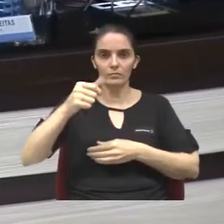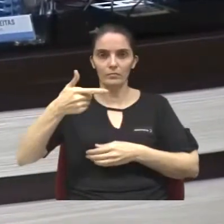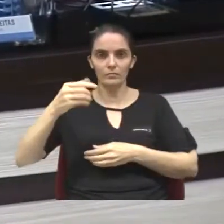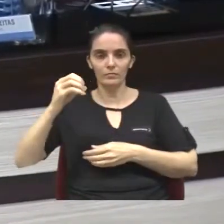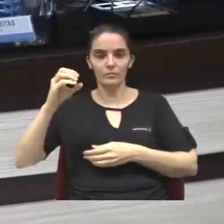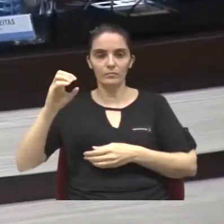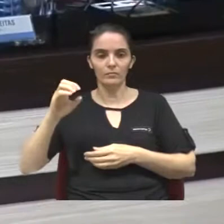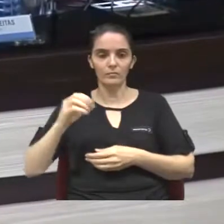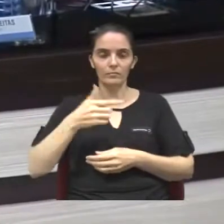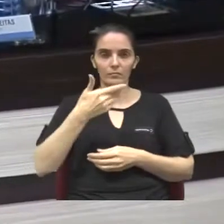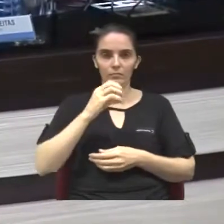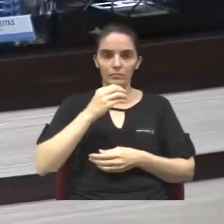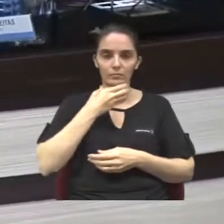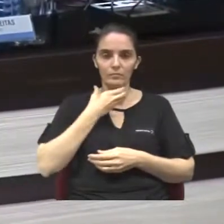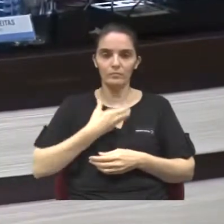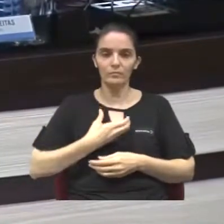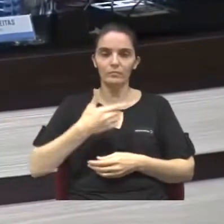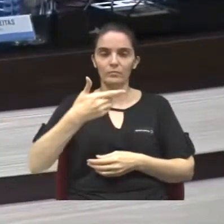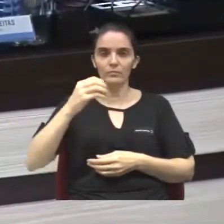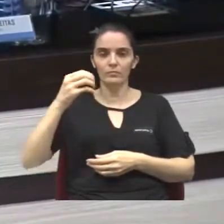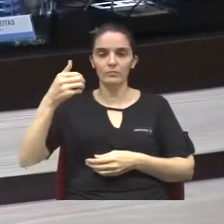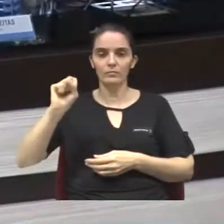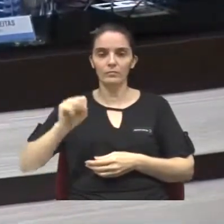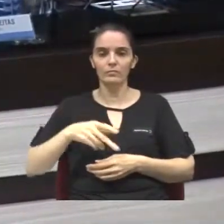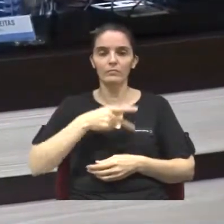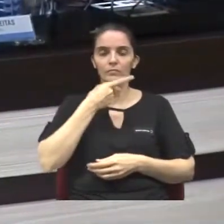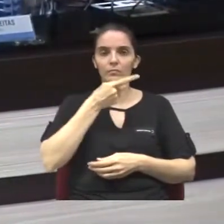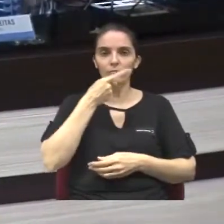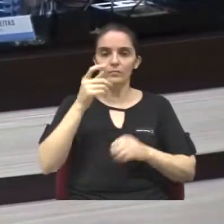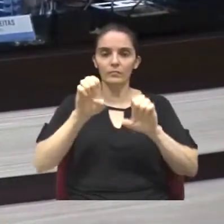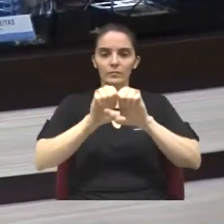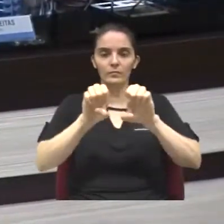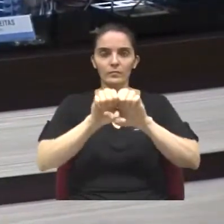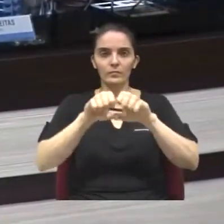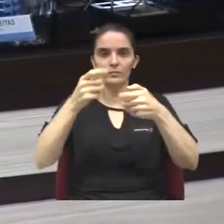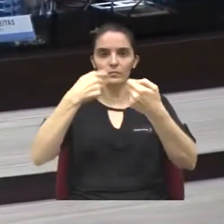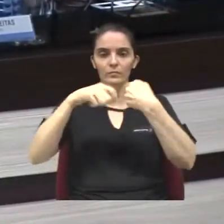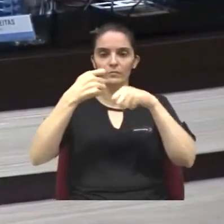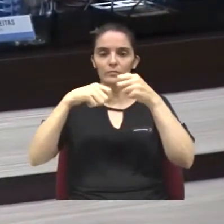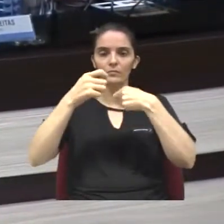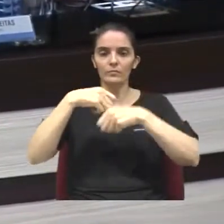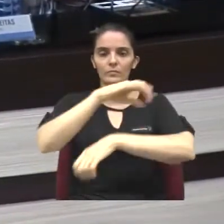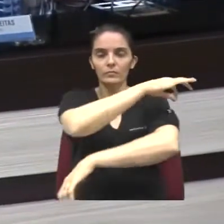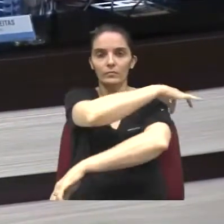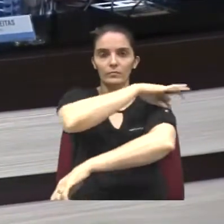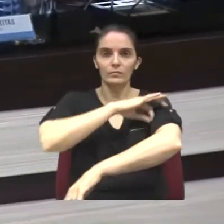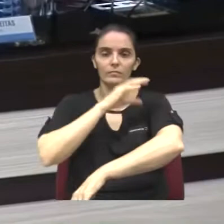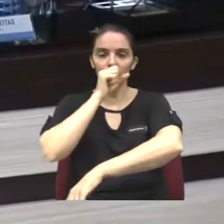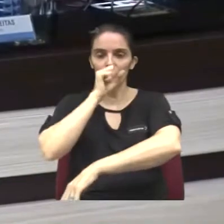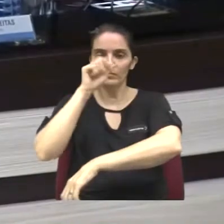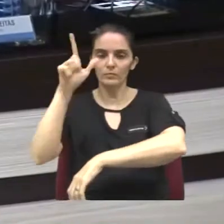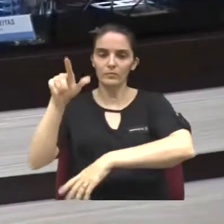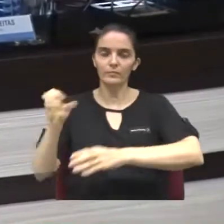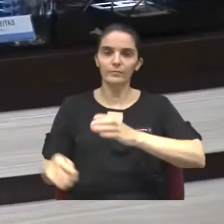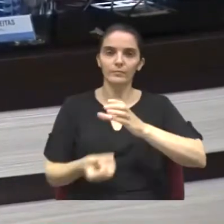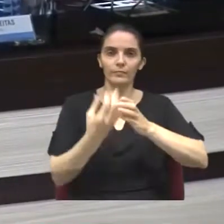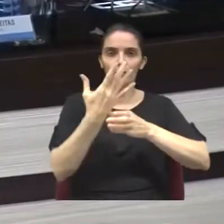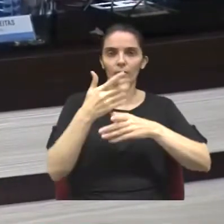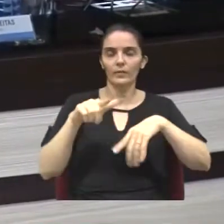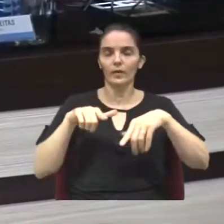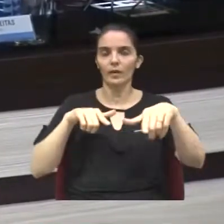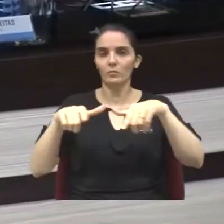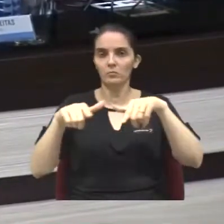número 820, de 10 de dezembro de 2018, que dispõe sobre a estrutura administrativa da Prefeitura Municipal de